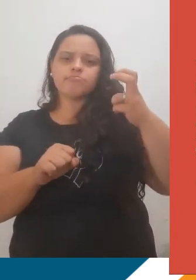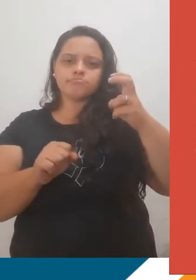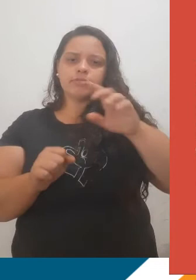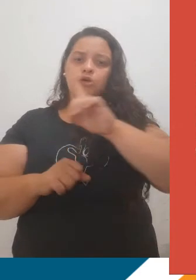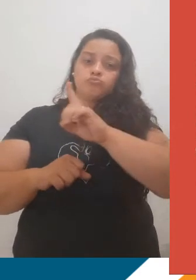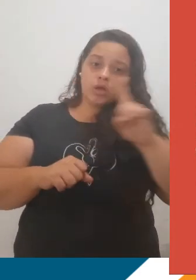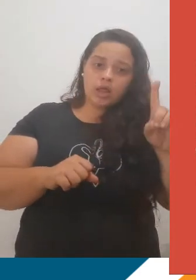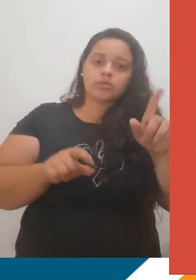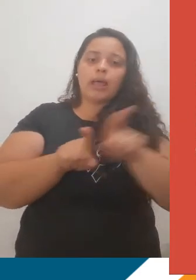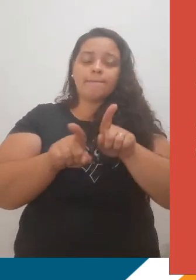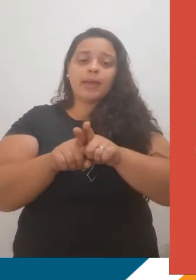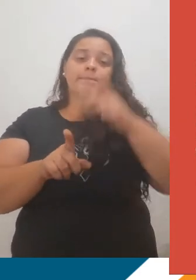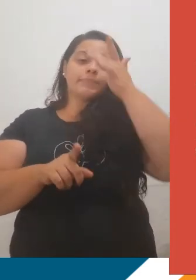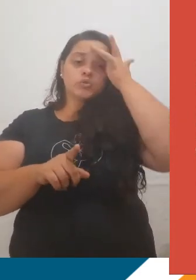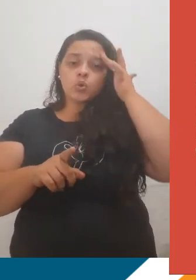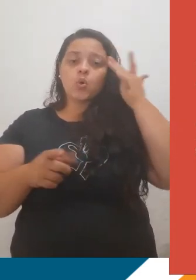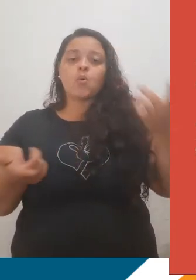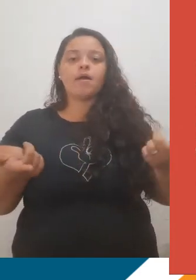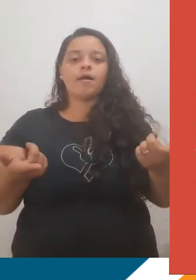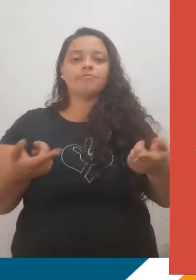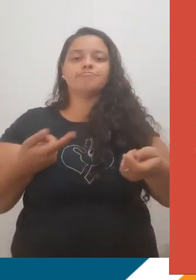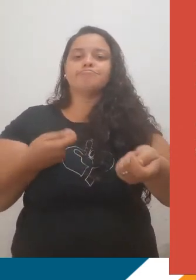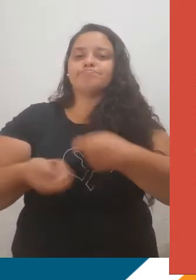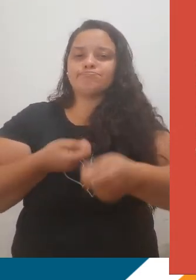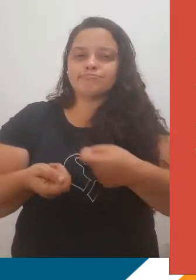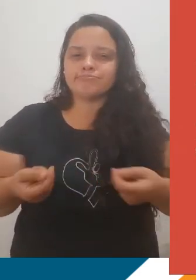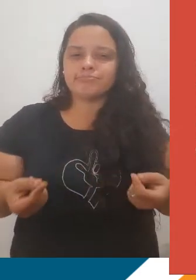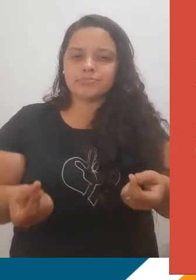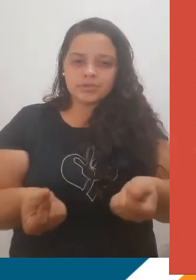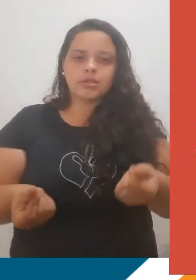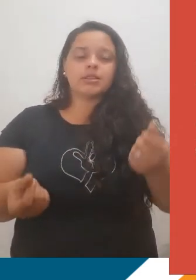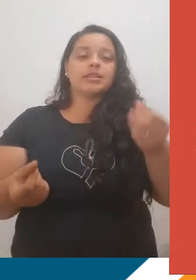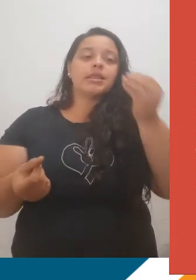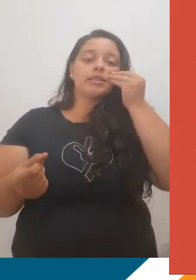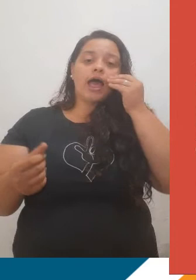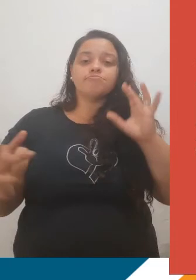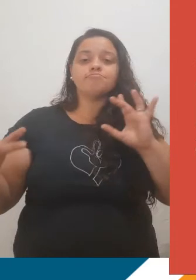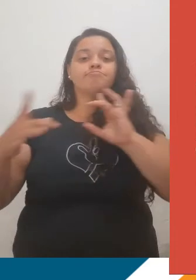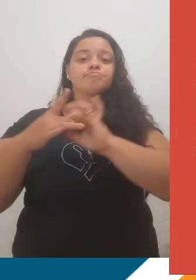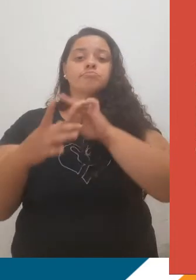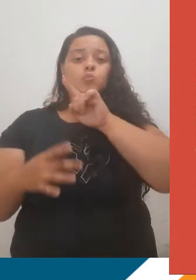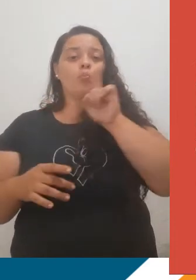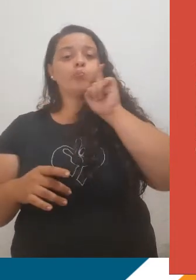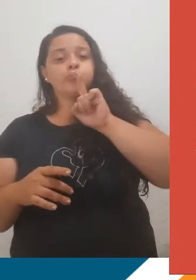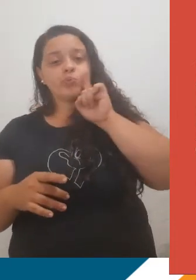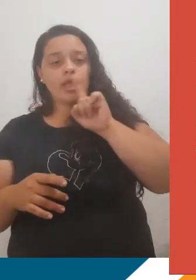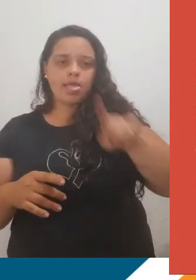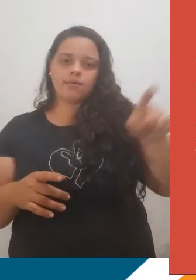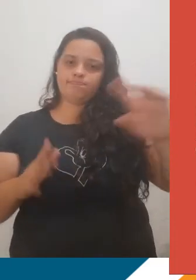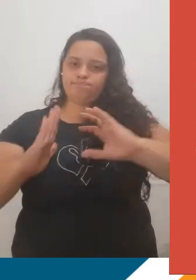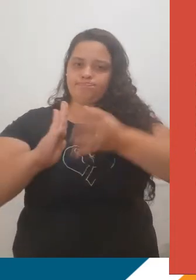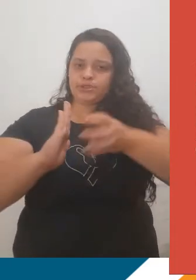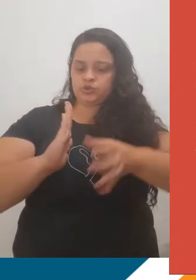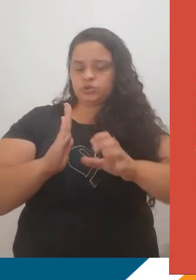e dos empresários que querem uma associação direta do Brasil com os Estados Unidos, né? É um partido que vai querer a